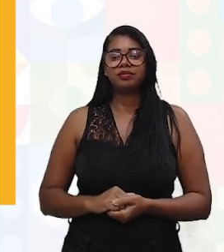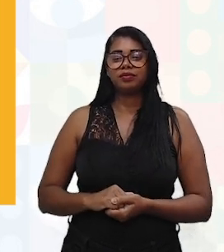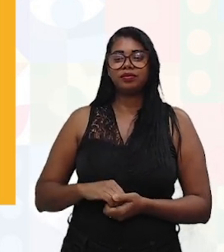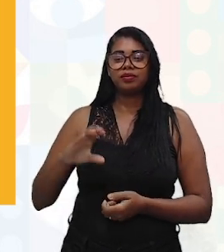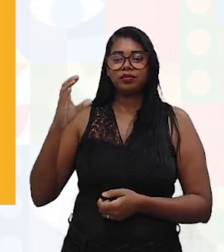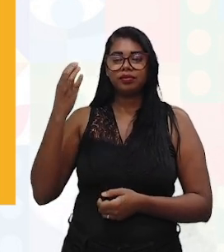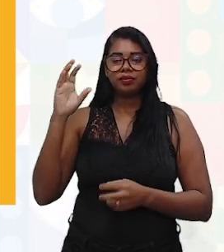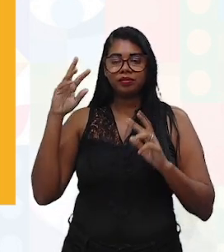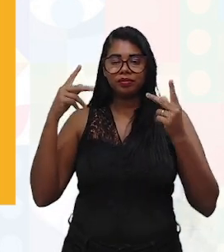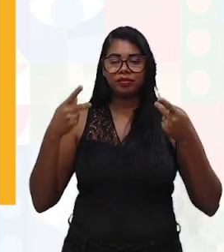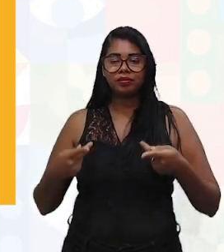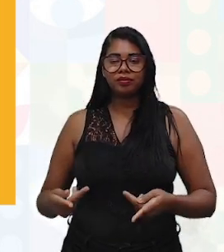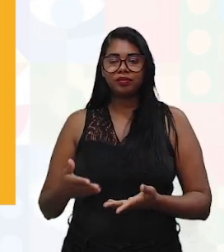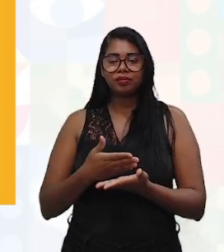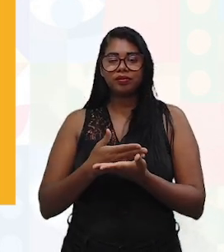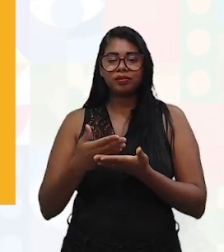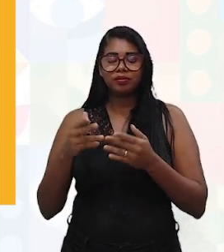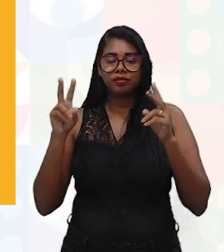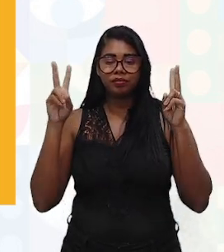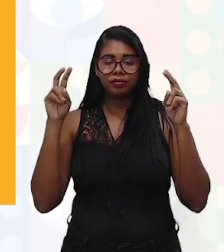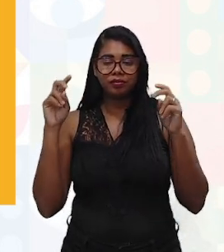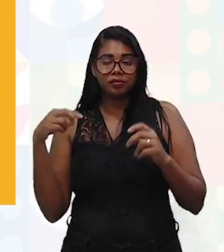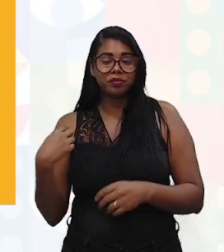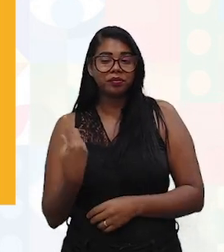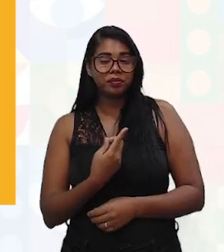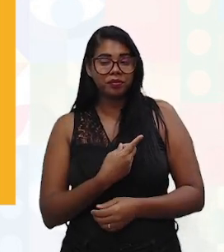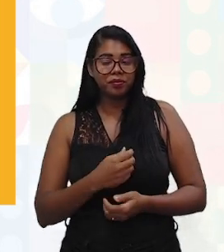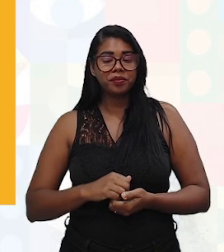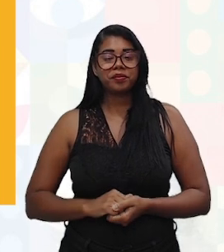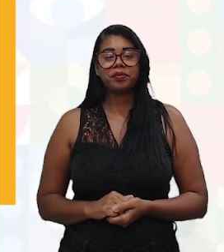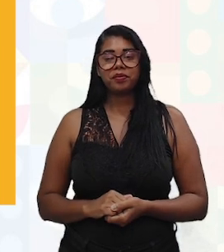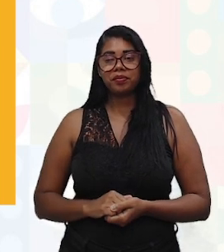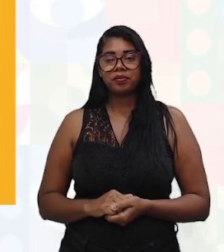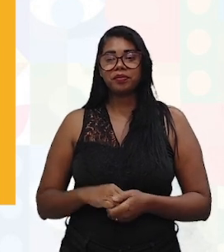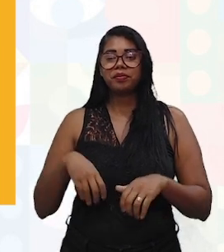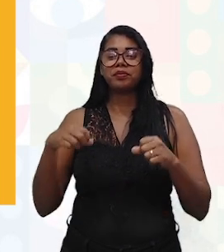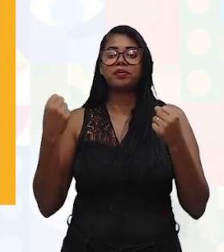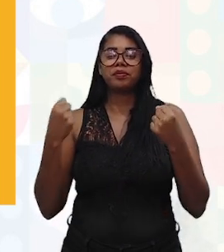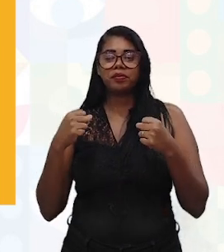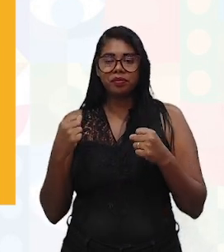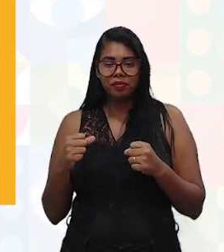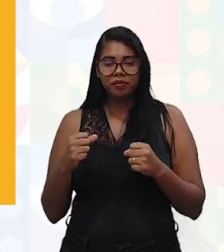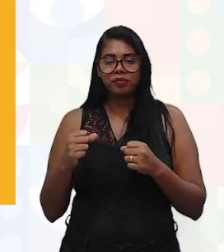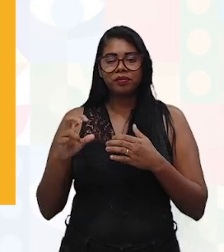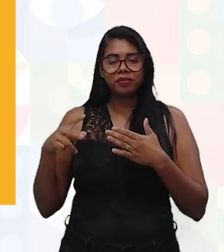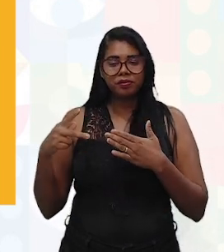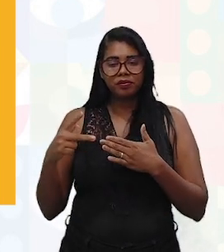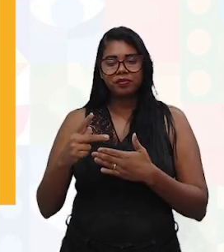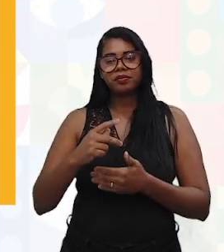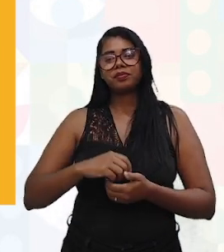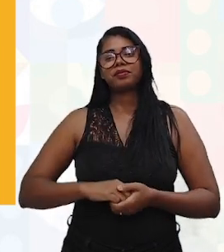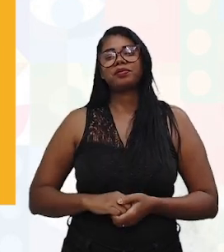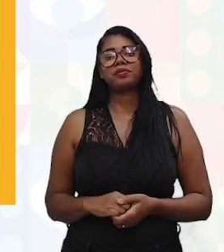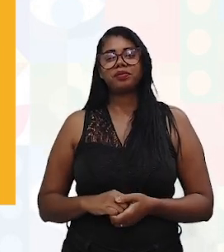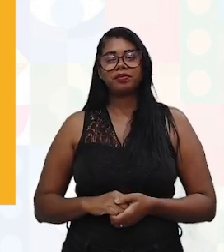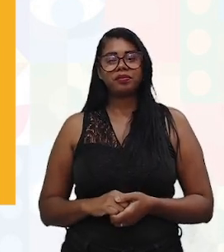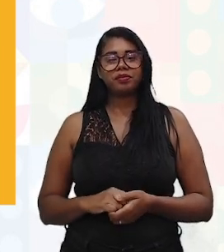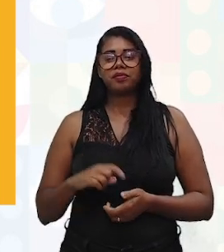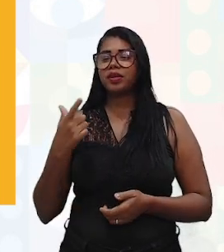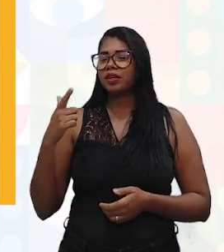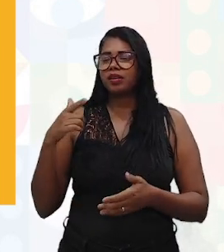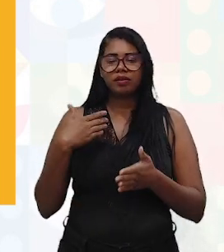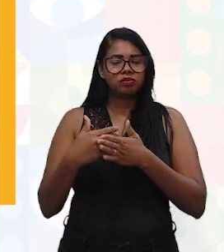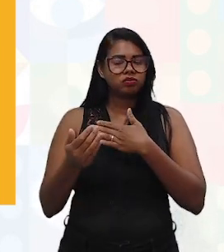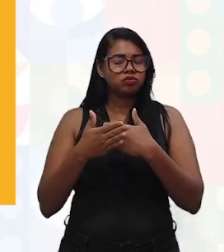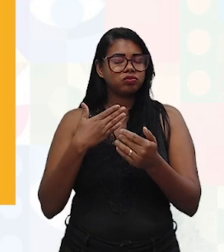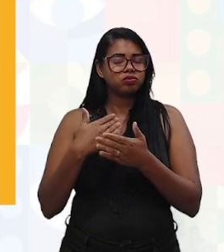humanas, elas começaram a utilizar esse termo para a gente, que a gente precisa ser resiliente. Ou seja, não